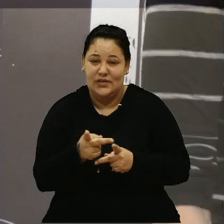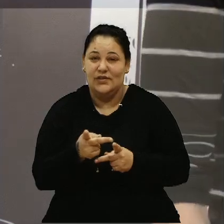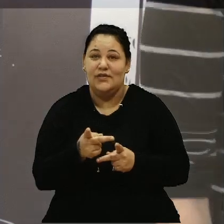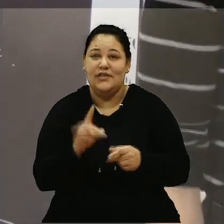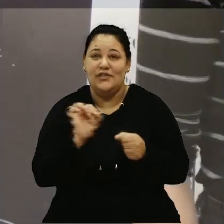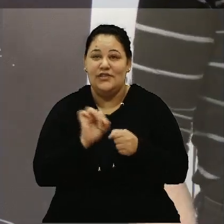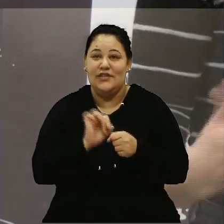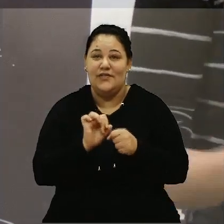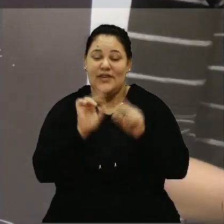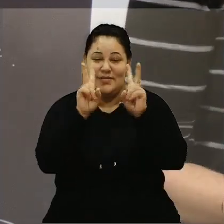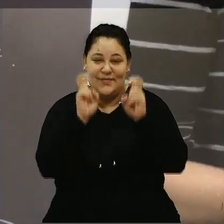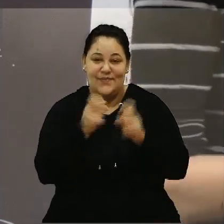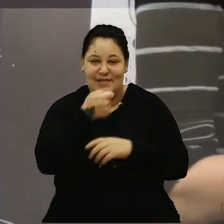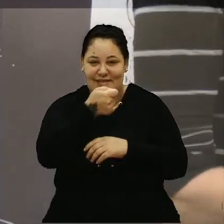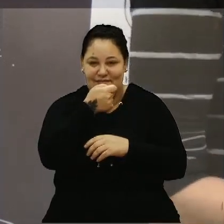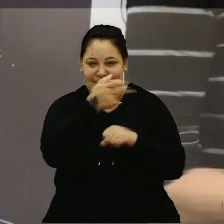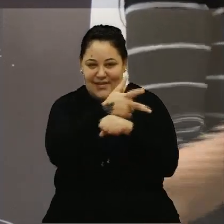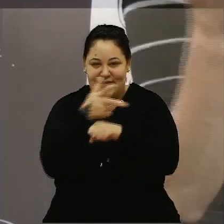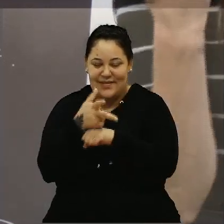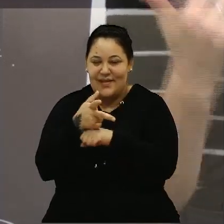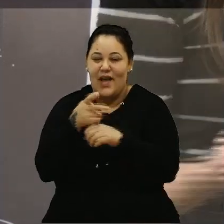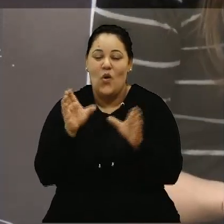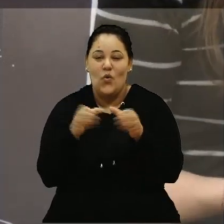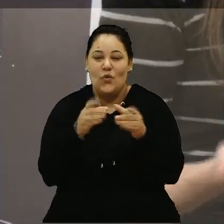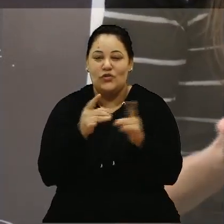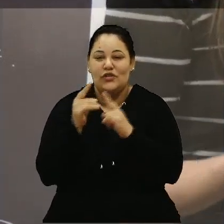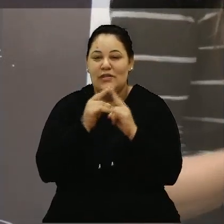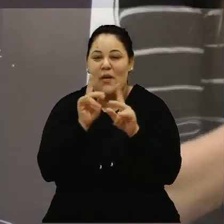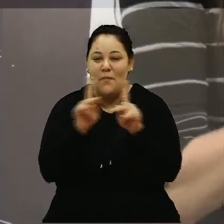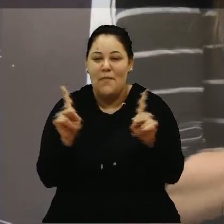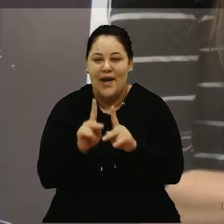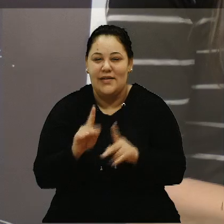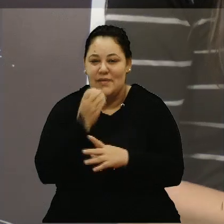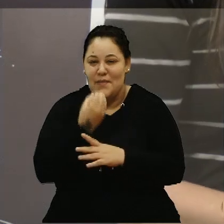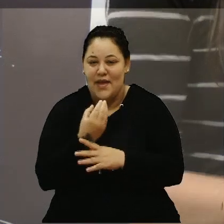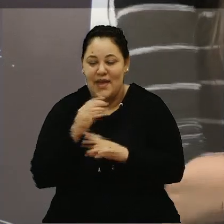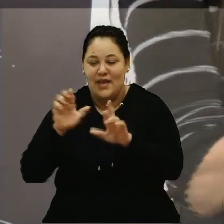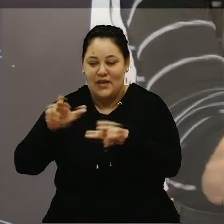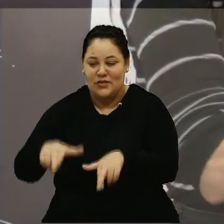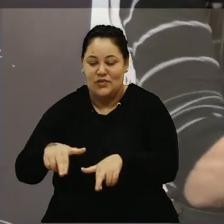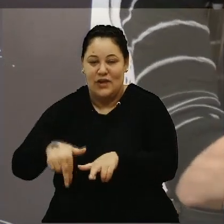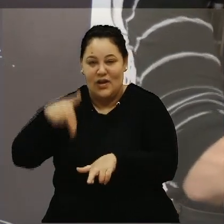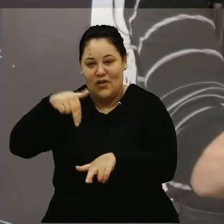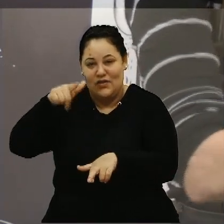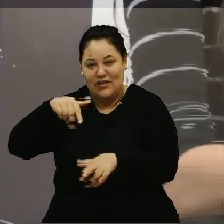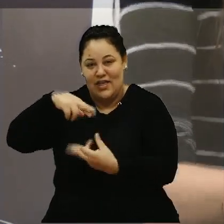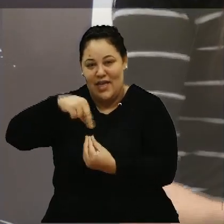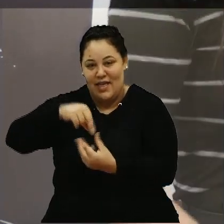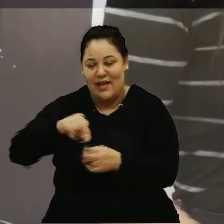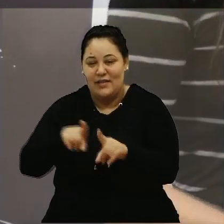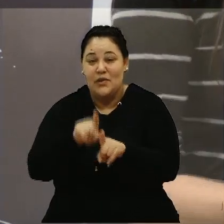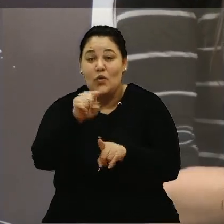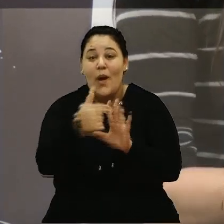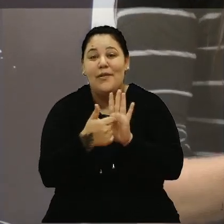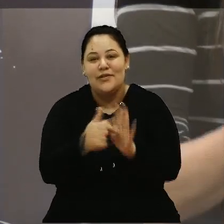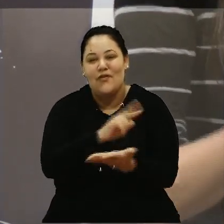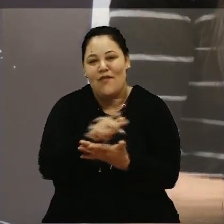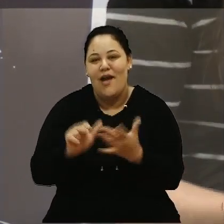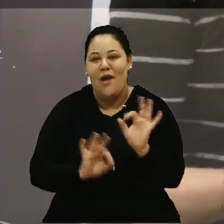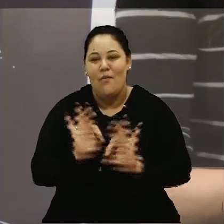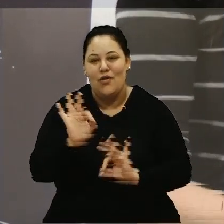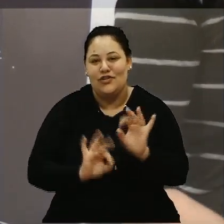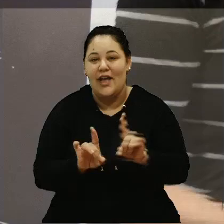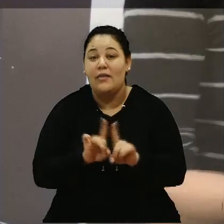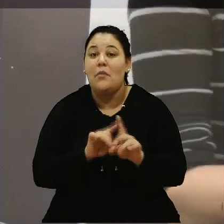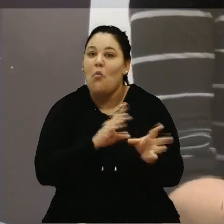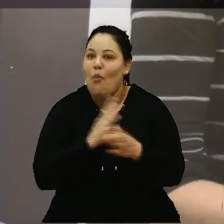matéria, inclusive, que é a cooperativa Paz e Bem, cooperativa da Zona Norte, de reciclagem. E o senhor apresentou vários projetos